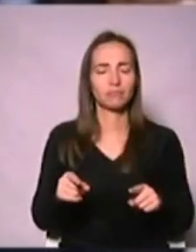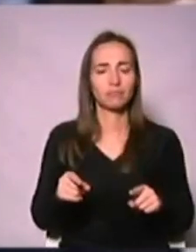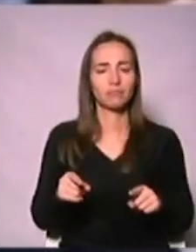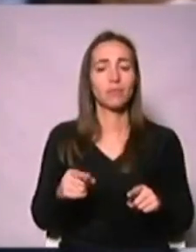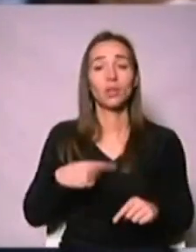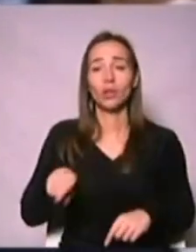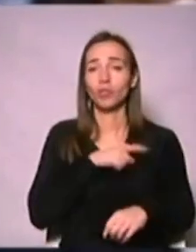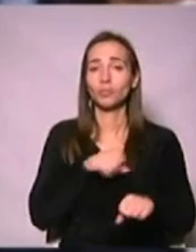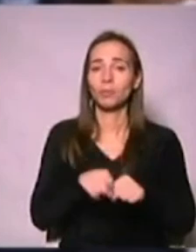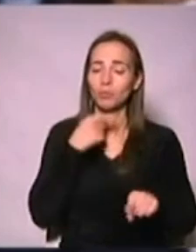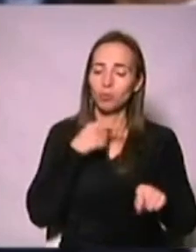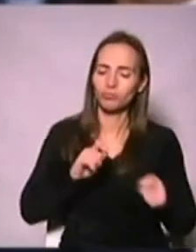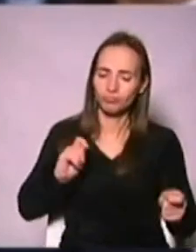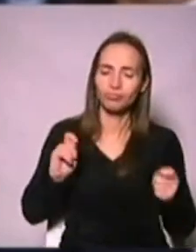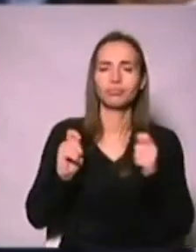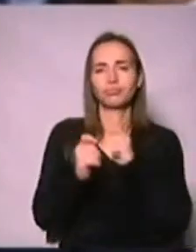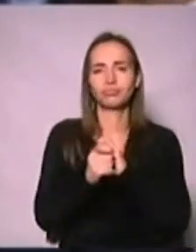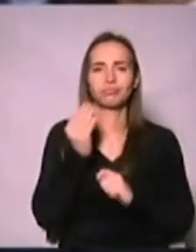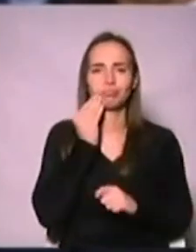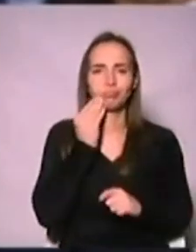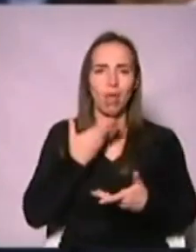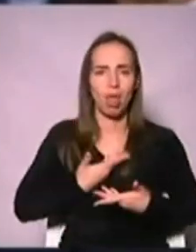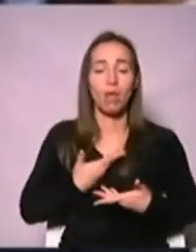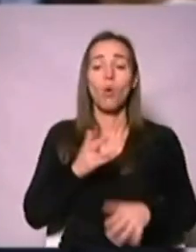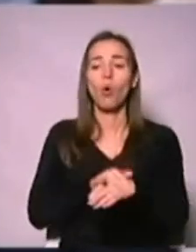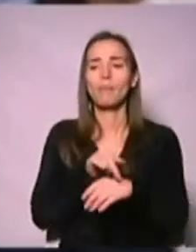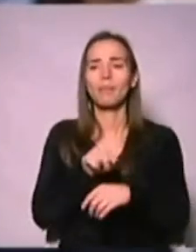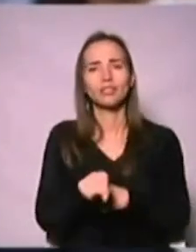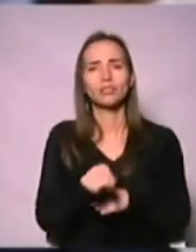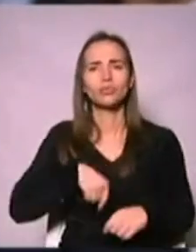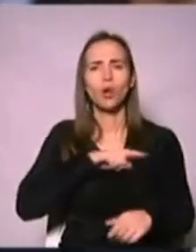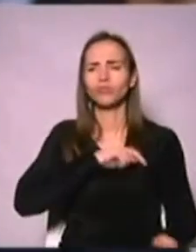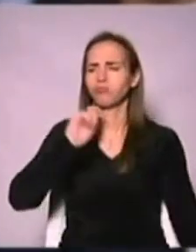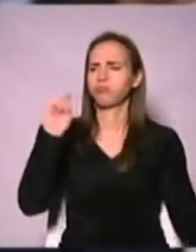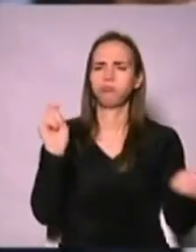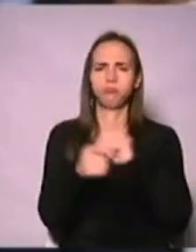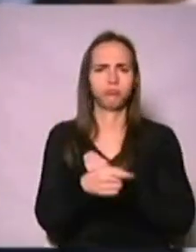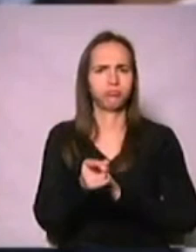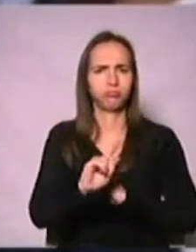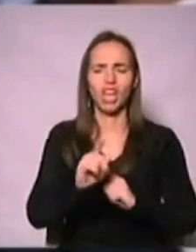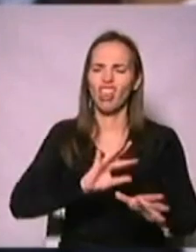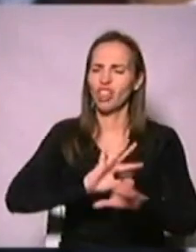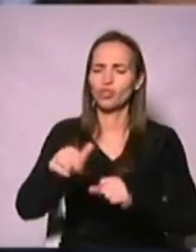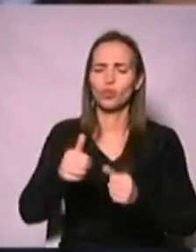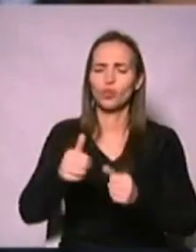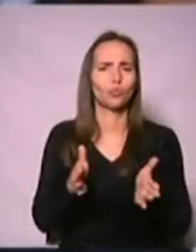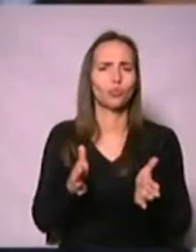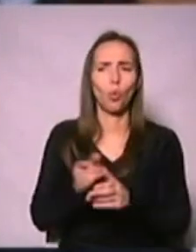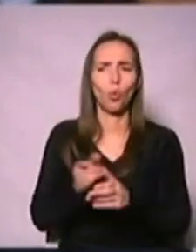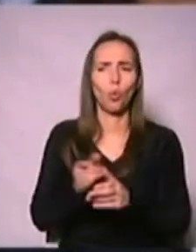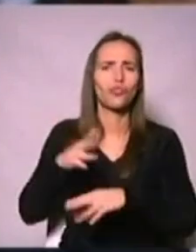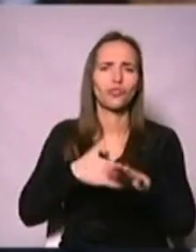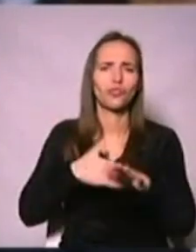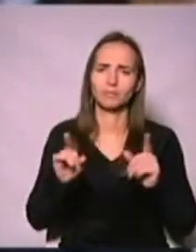um partido reformista nós vamos por isso fazer nenhuma revolução nem Vamos destruir tudo o que os